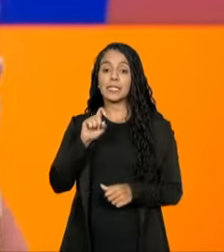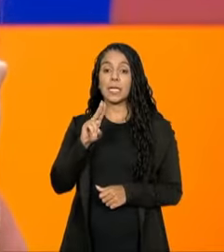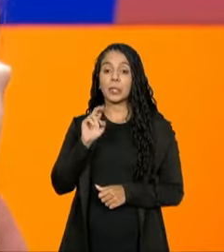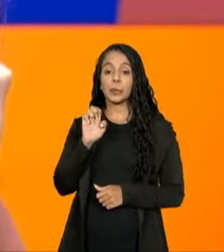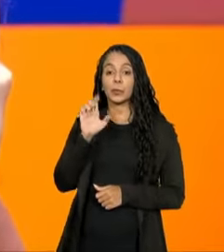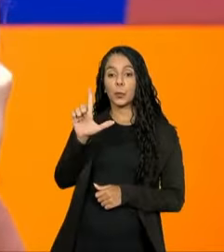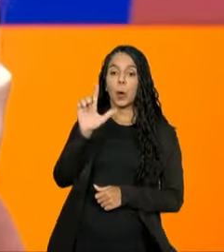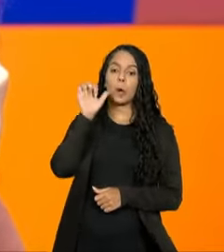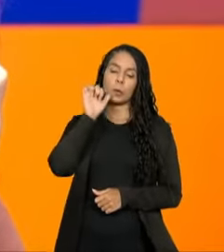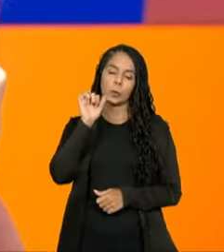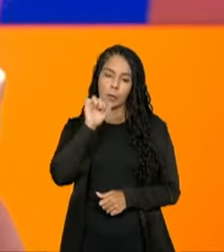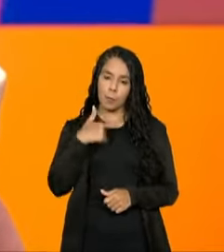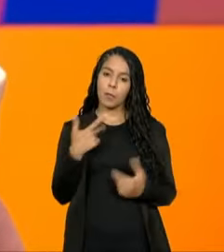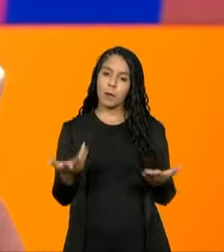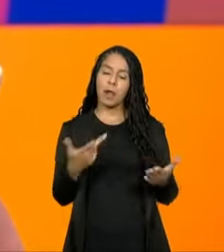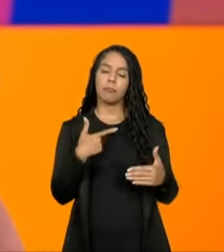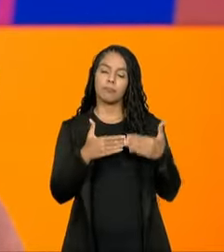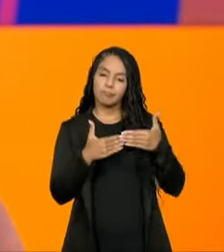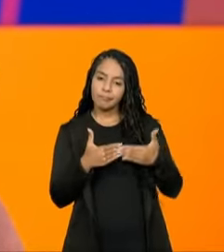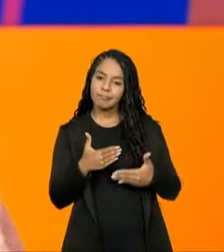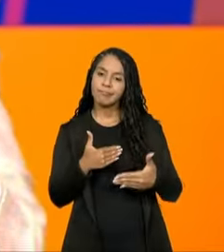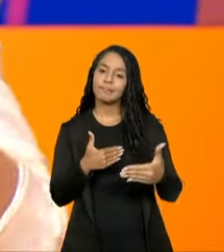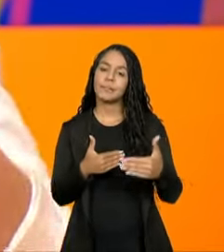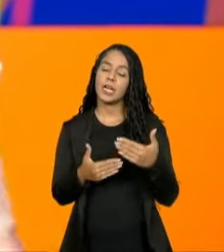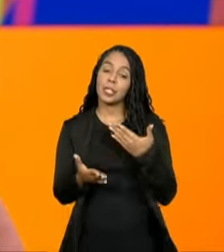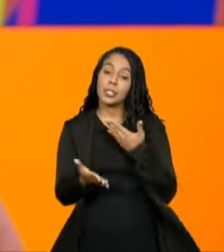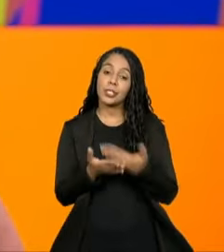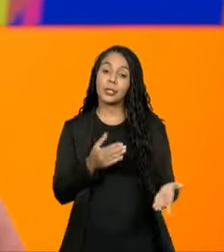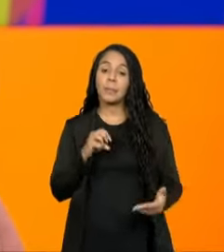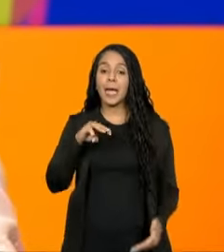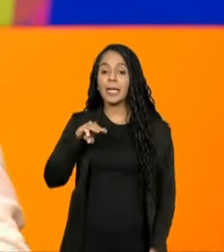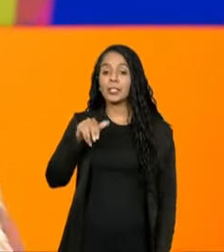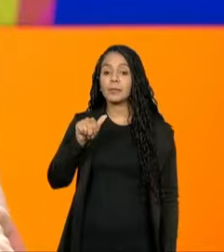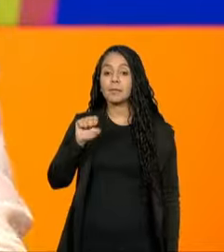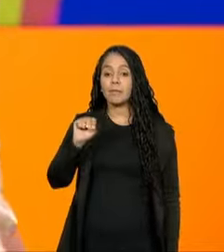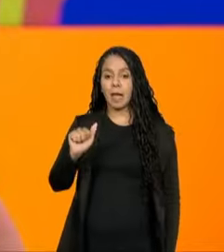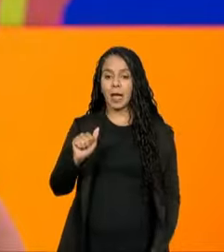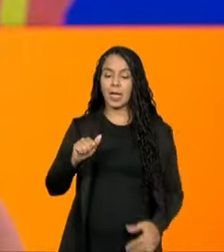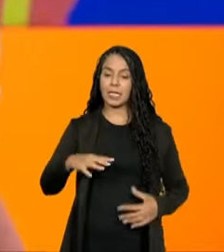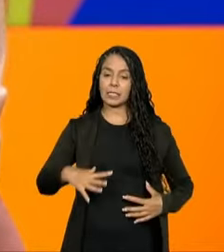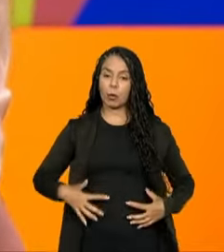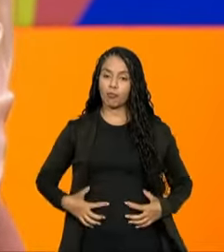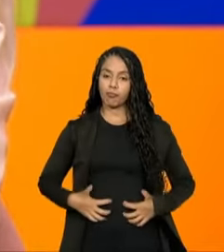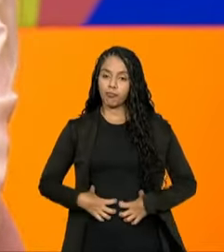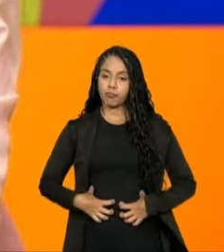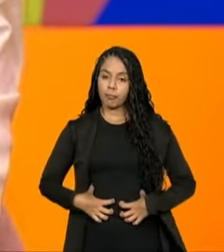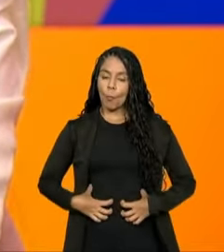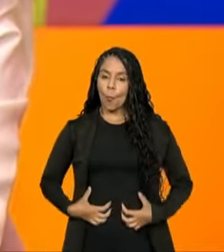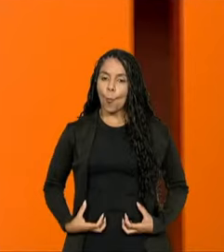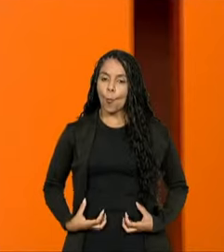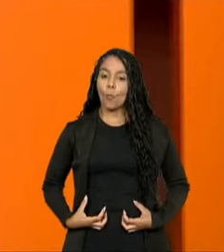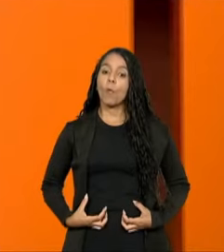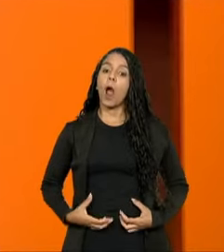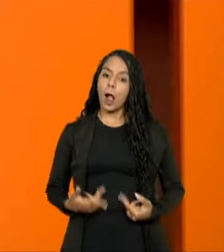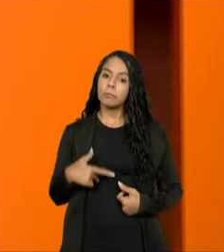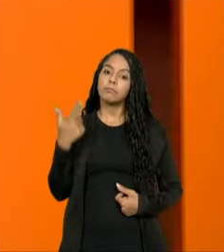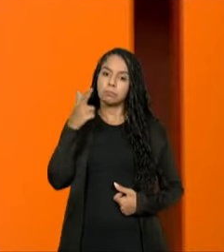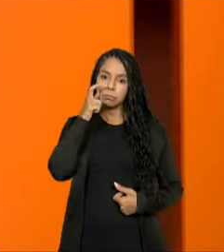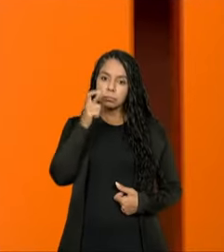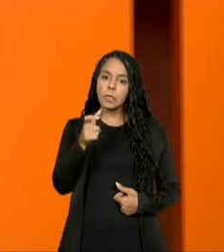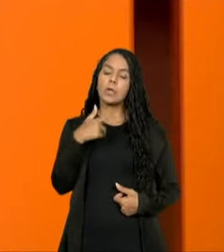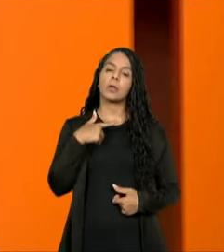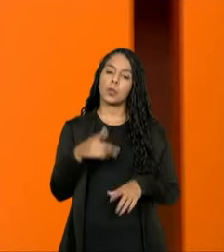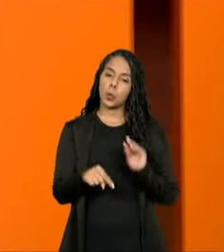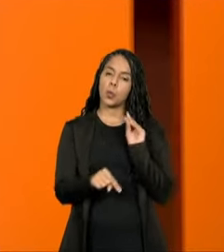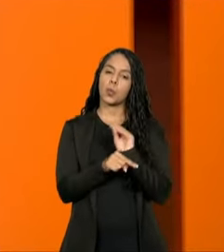do tempo, a gente sofre com uma perda de massa muscular ali também. Então, é interessante esse tipo de cuidado. Mas hoje o momento, talvez, que a